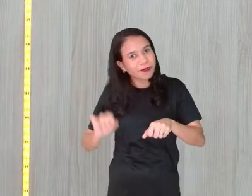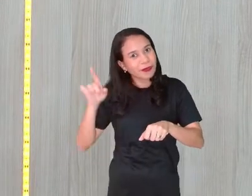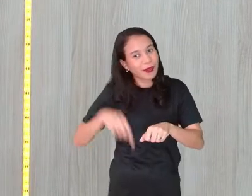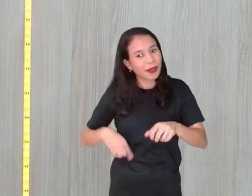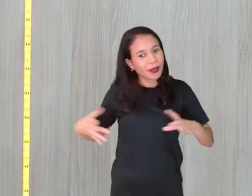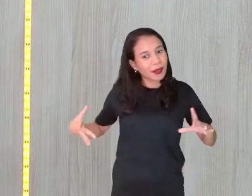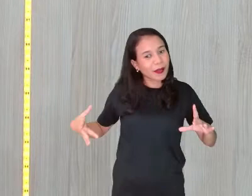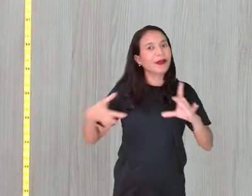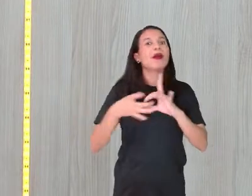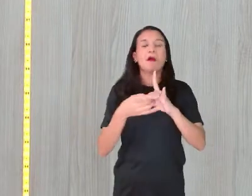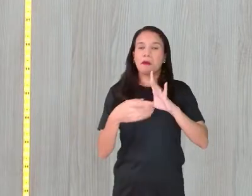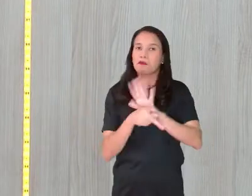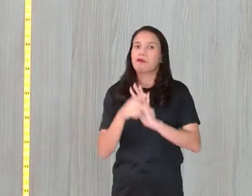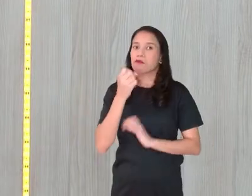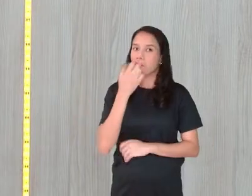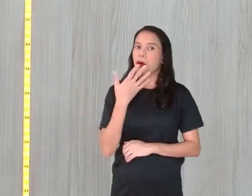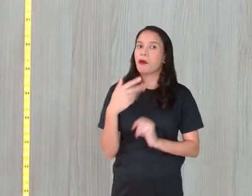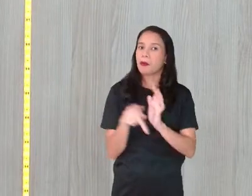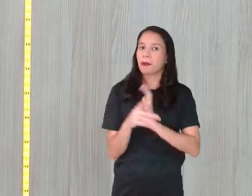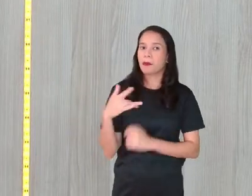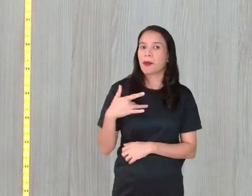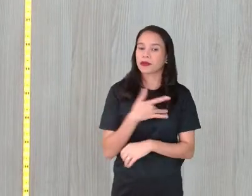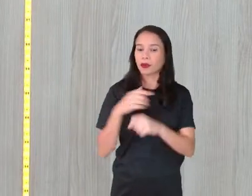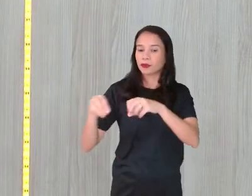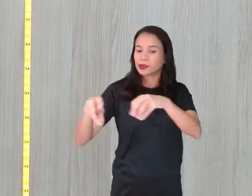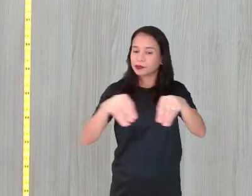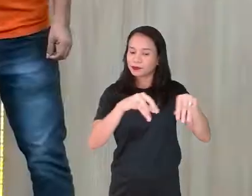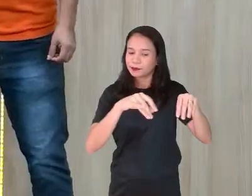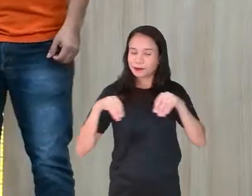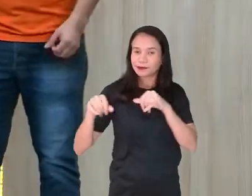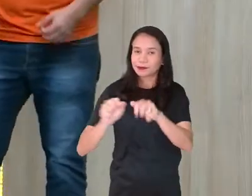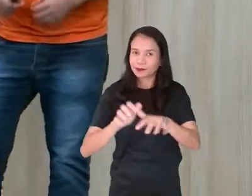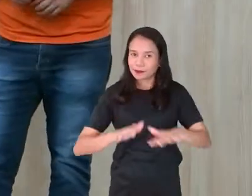adubo fantástico, né? Billy Paul? Que massa. Vai